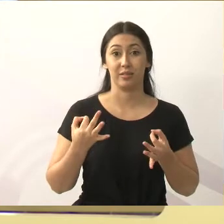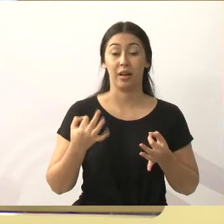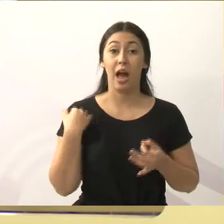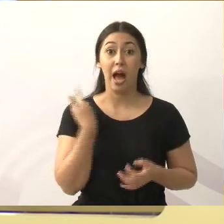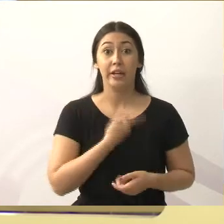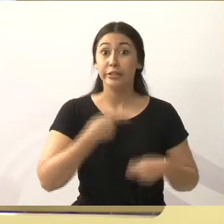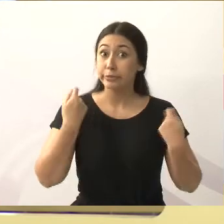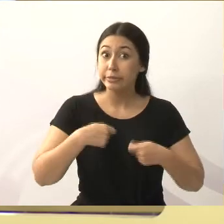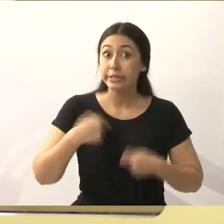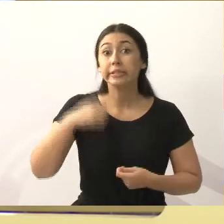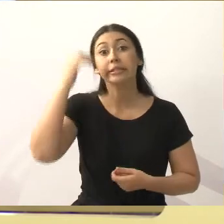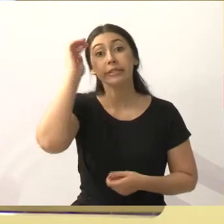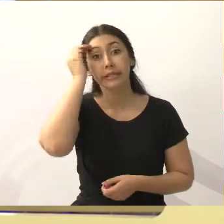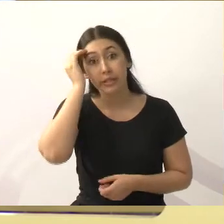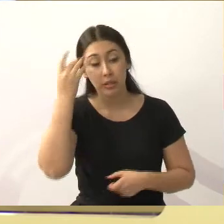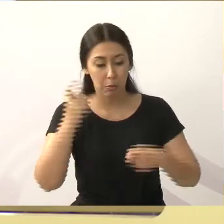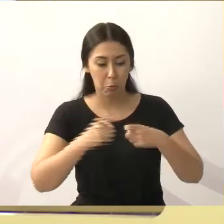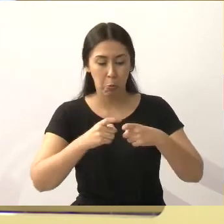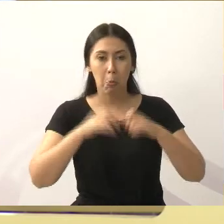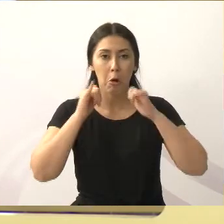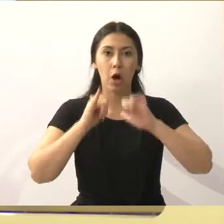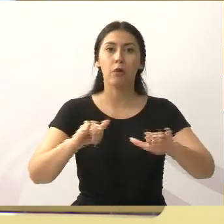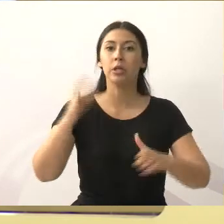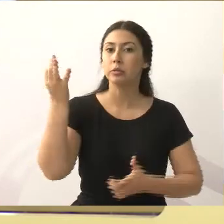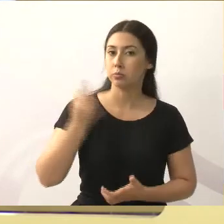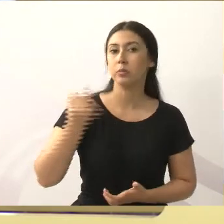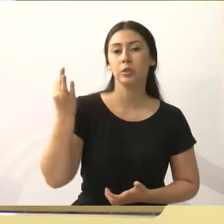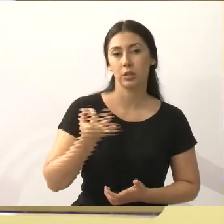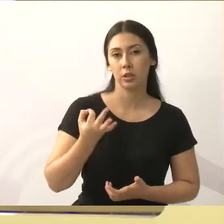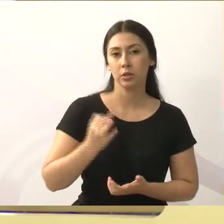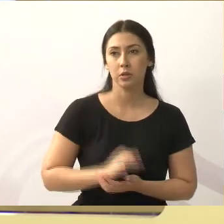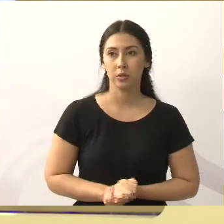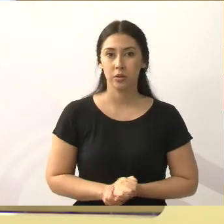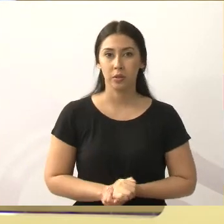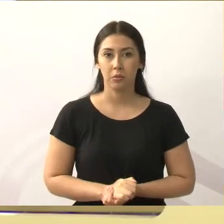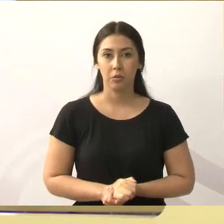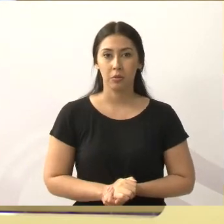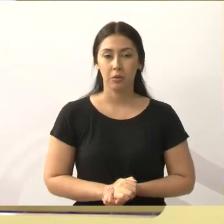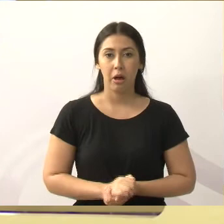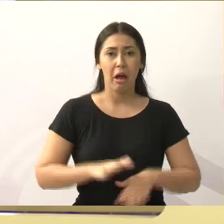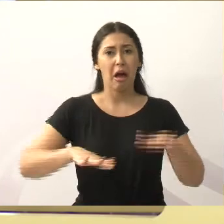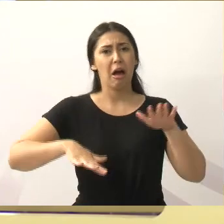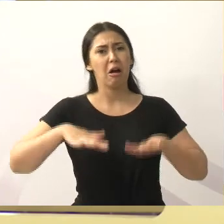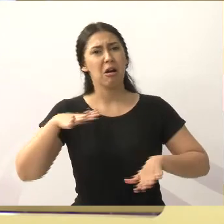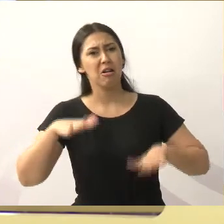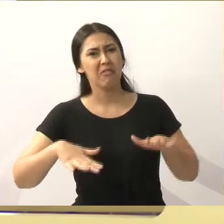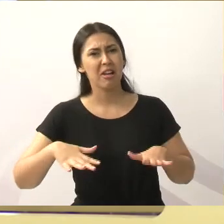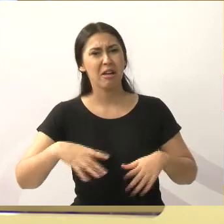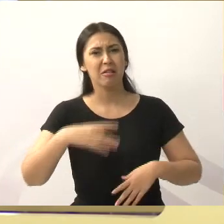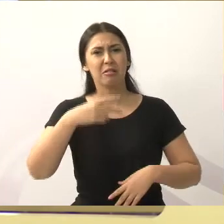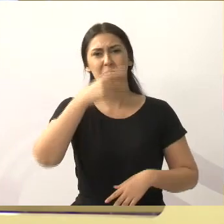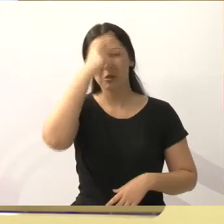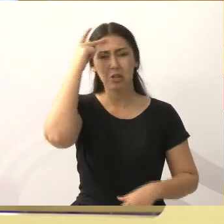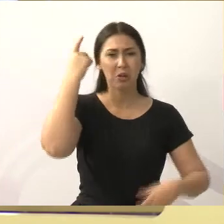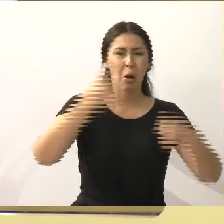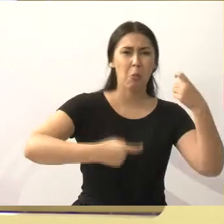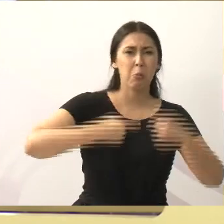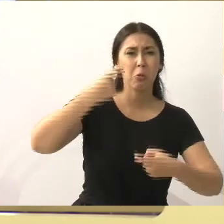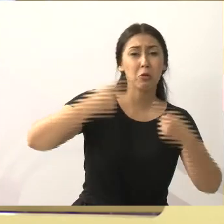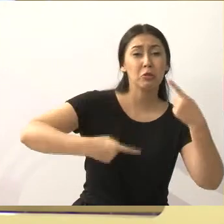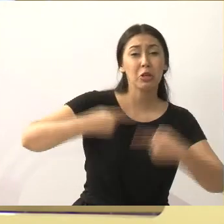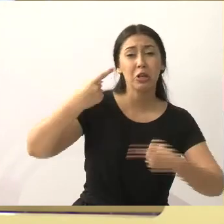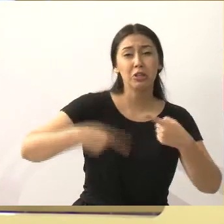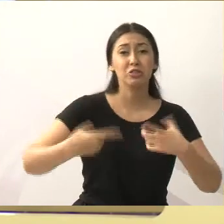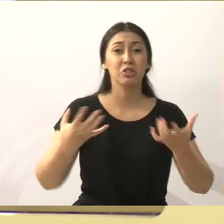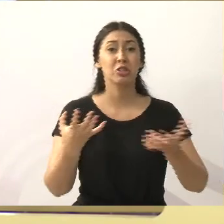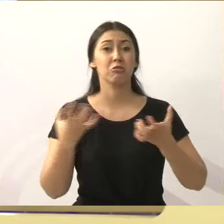palavras do médico. Não é palavra, talvez, de um político que ele